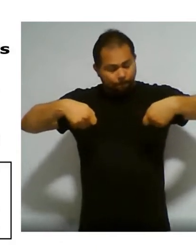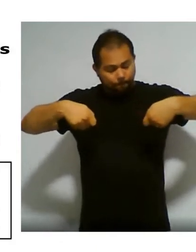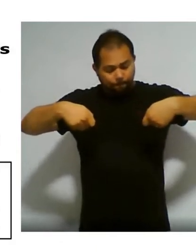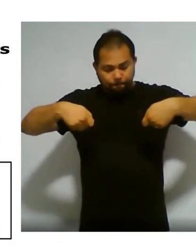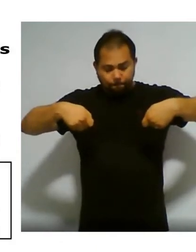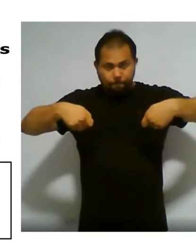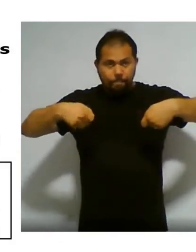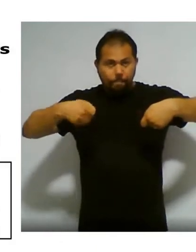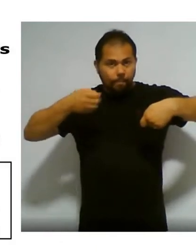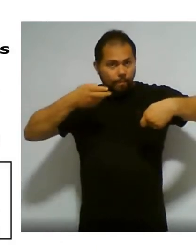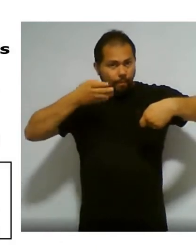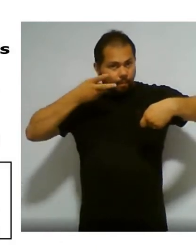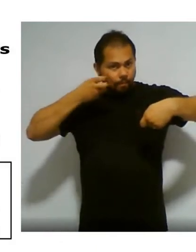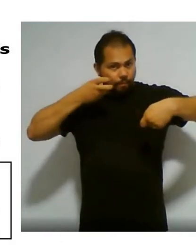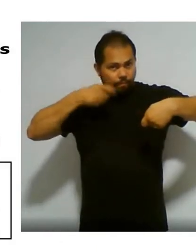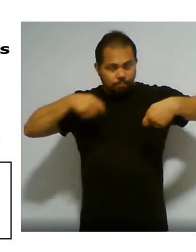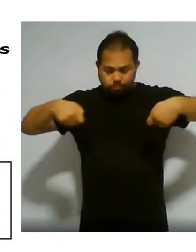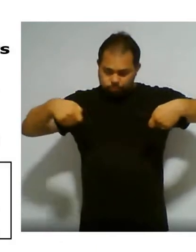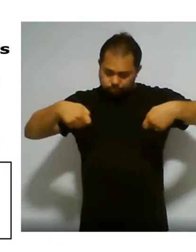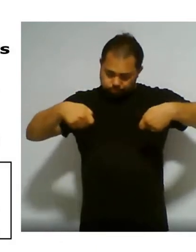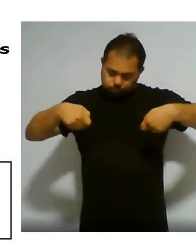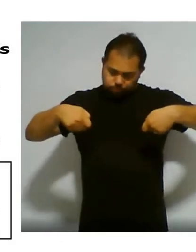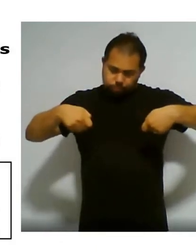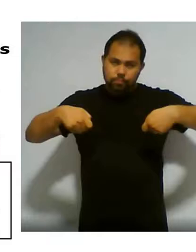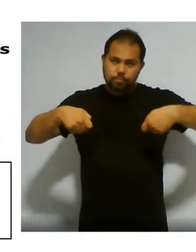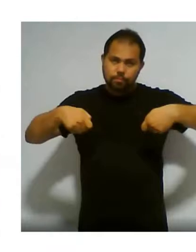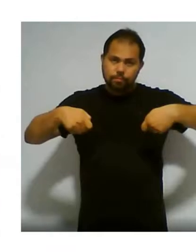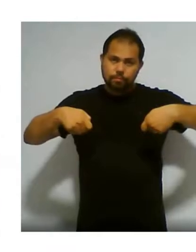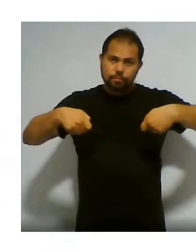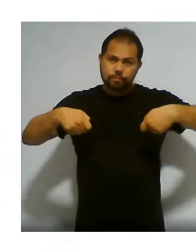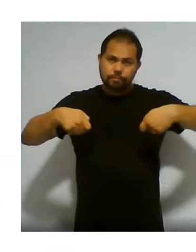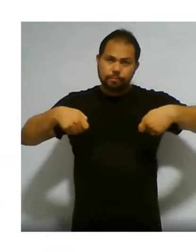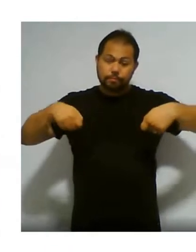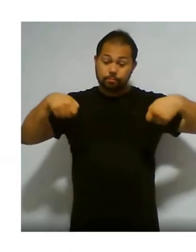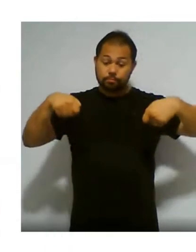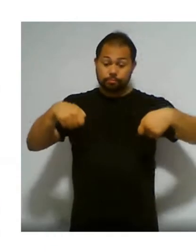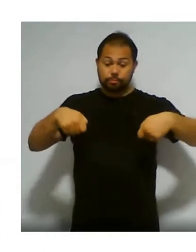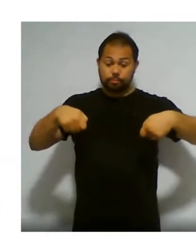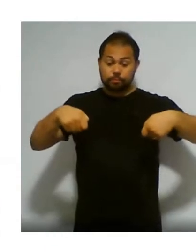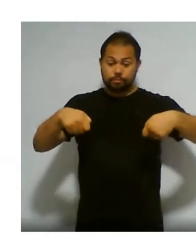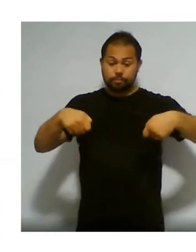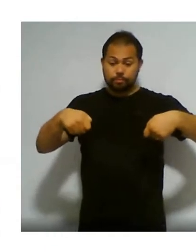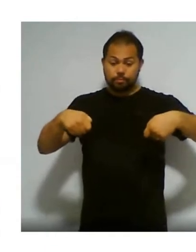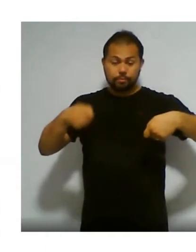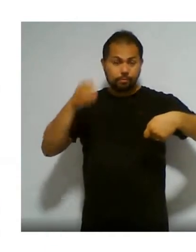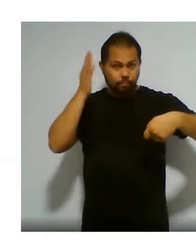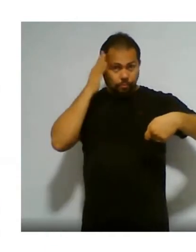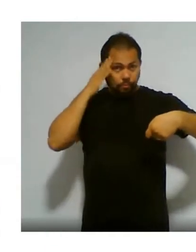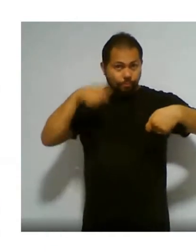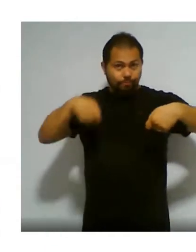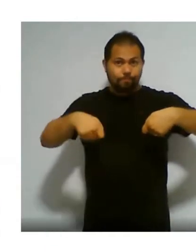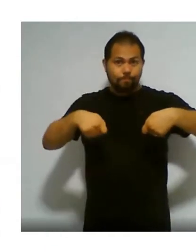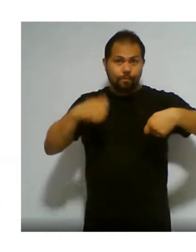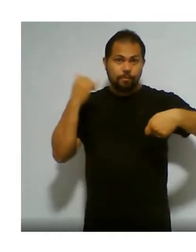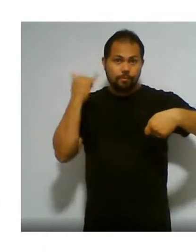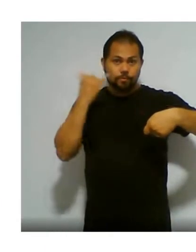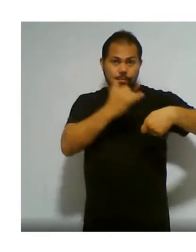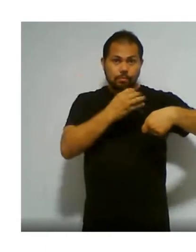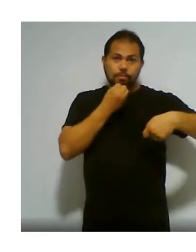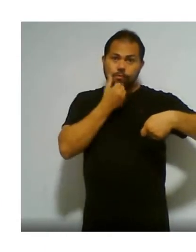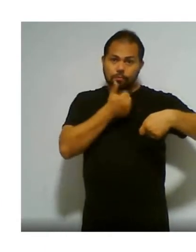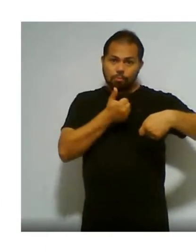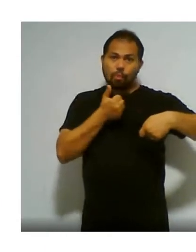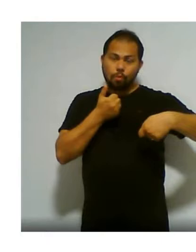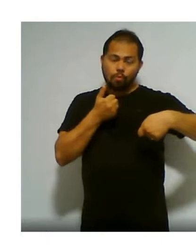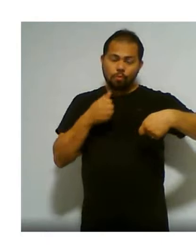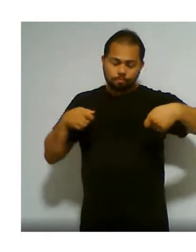pino que você quer testar e em outro terminal do multímetro e outro pino. Então, por exemplo, eu encaixo um terminal aqui